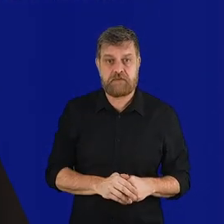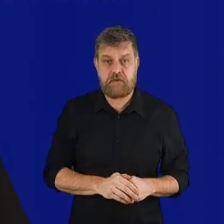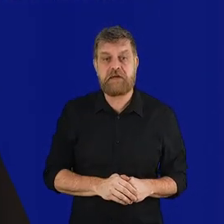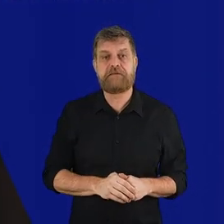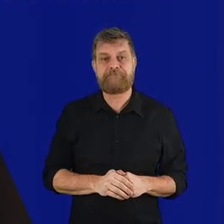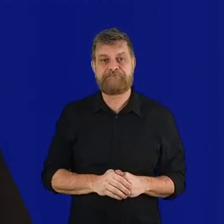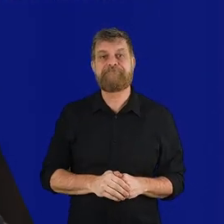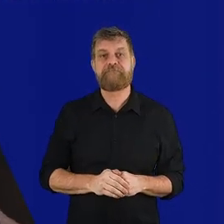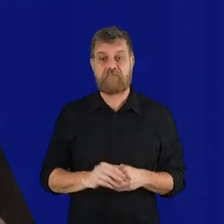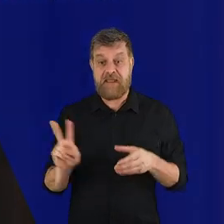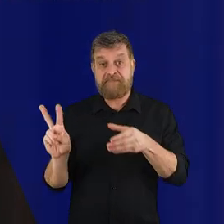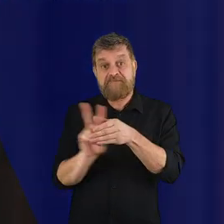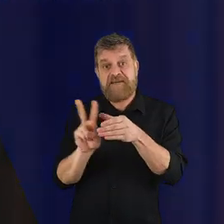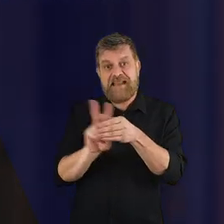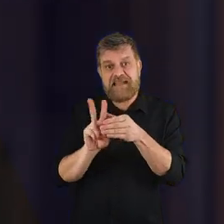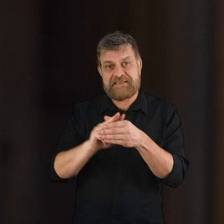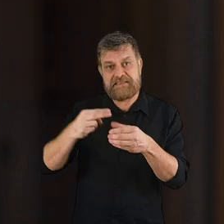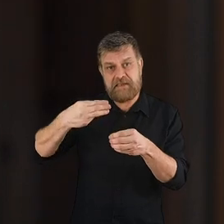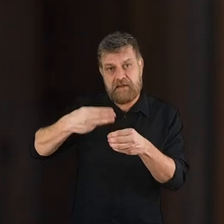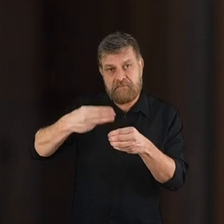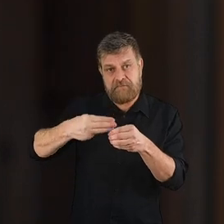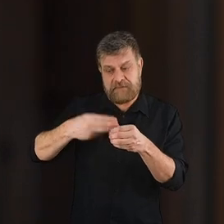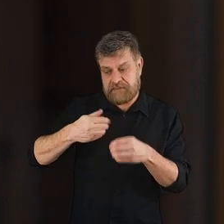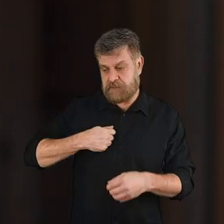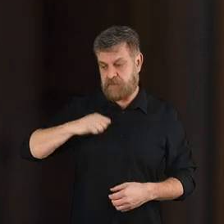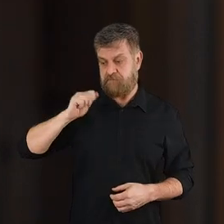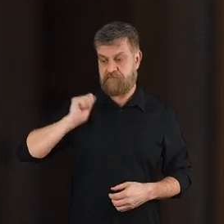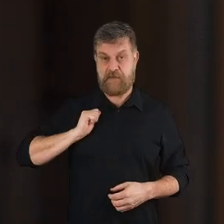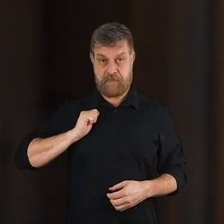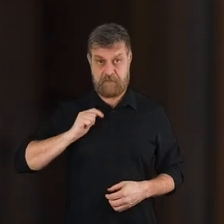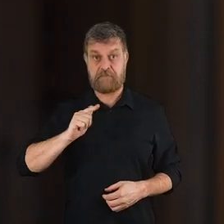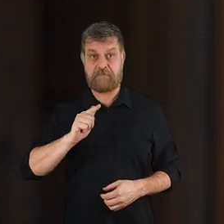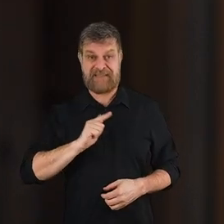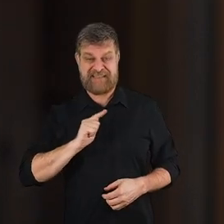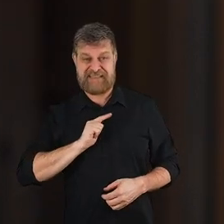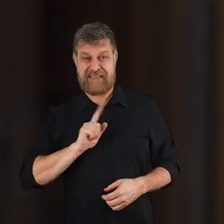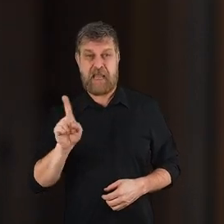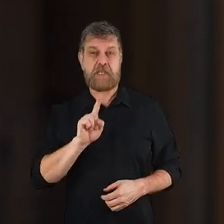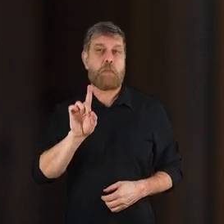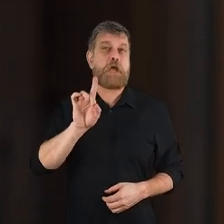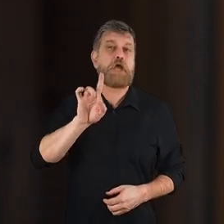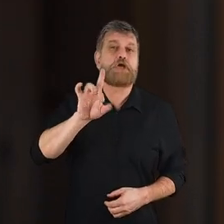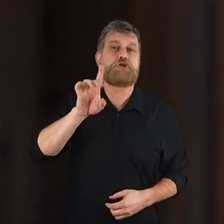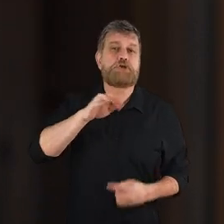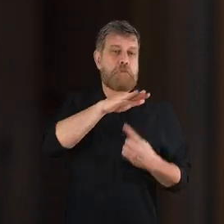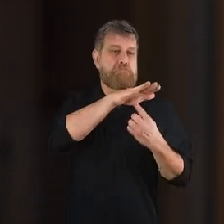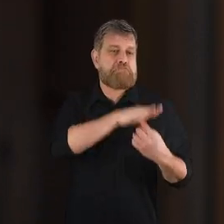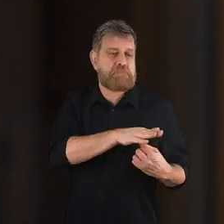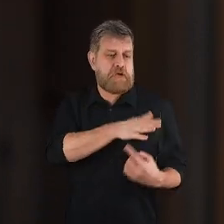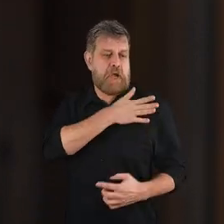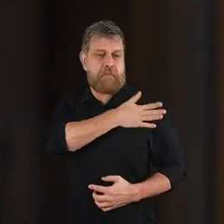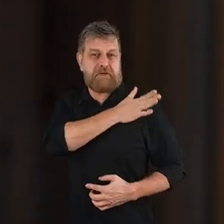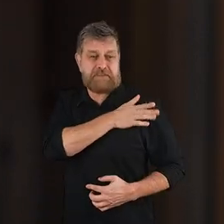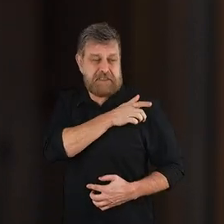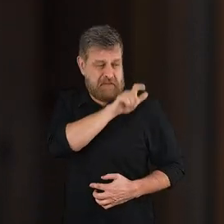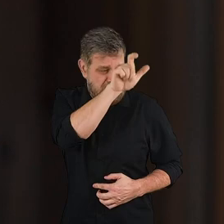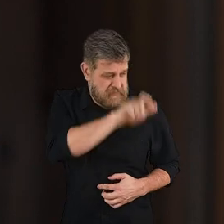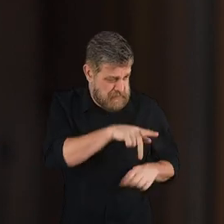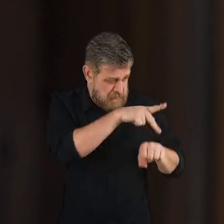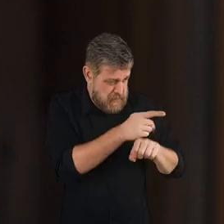de Valência, chama de aporofobia, que não é mais a aversão ao